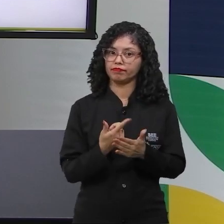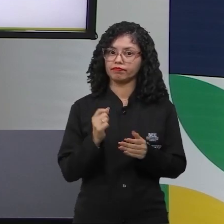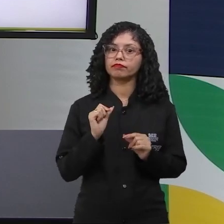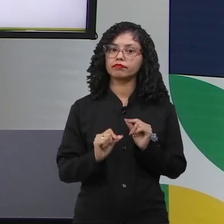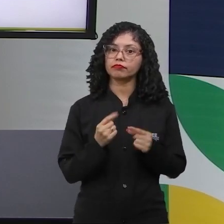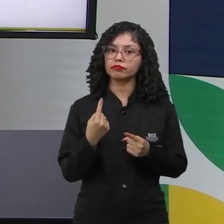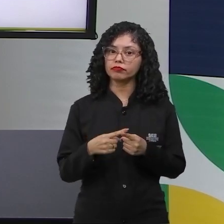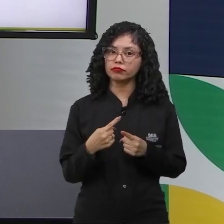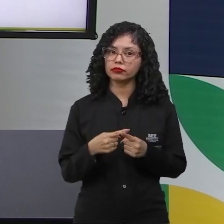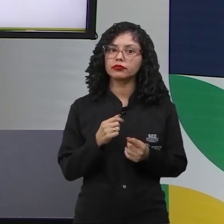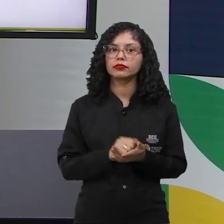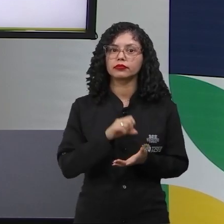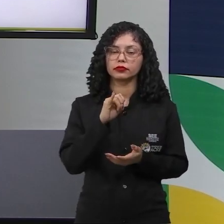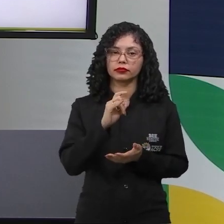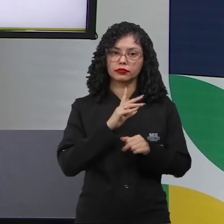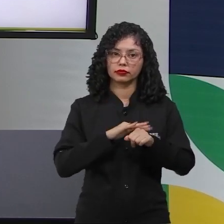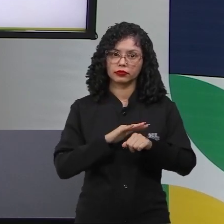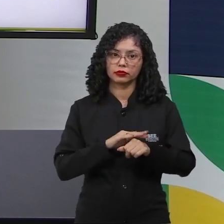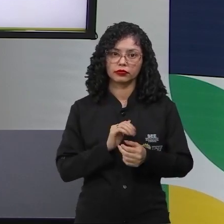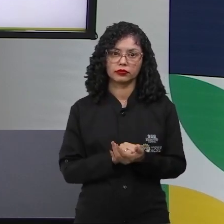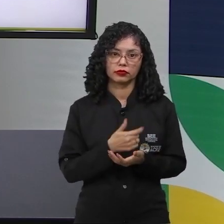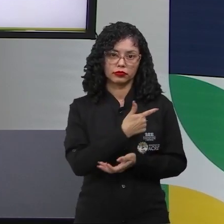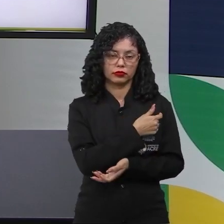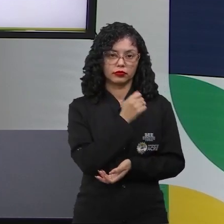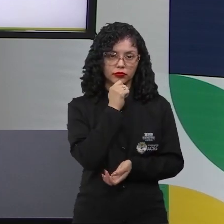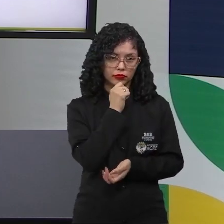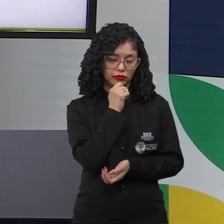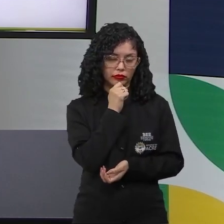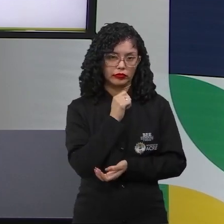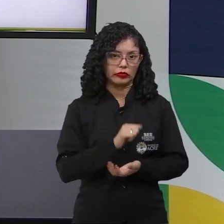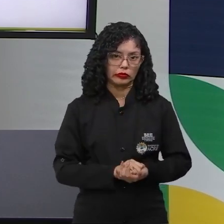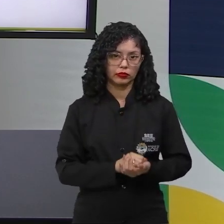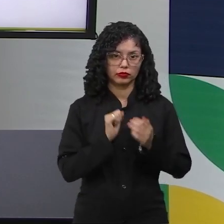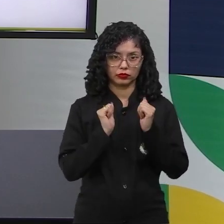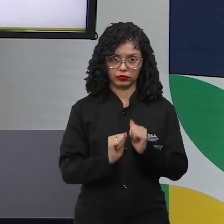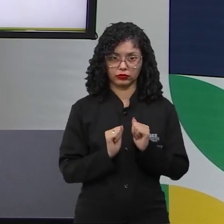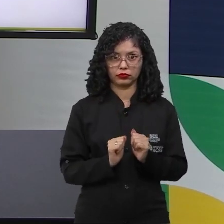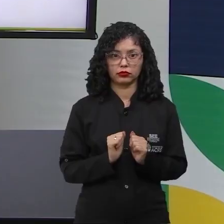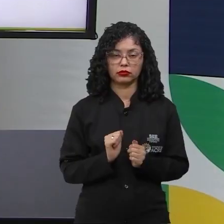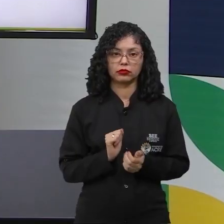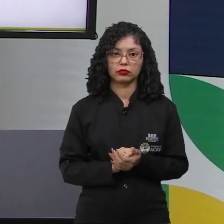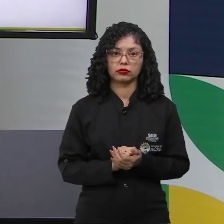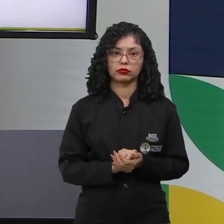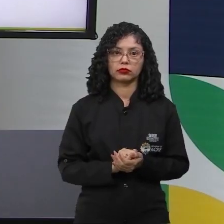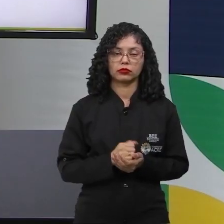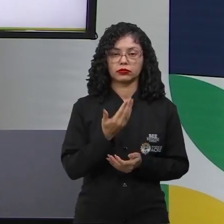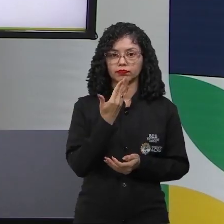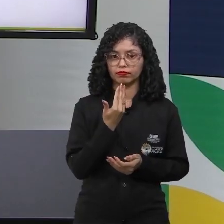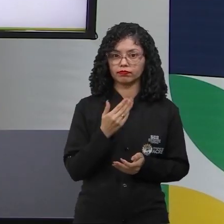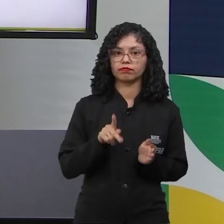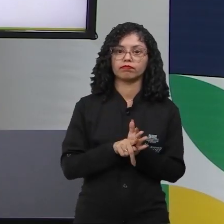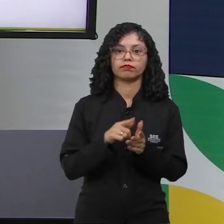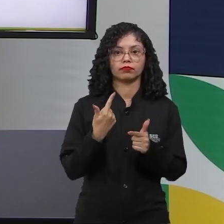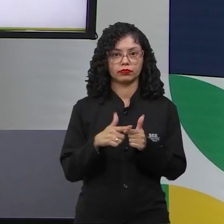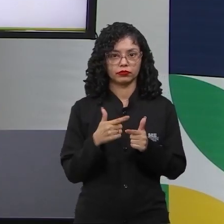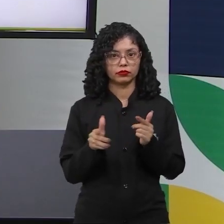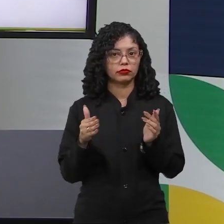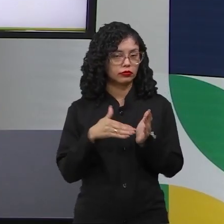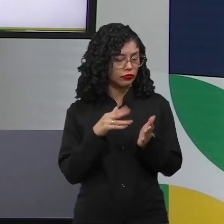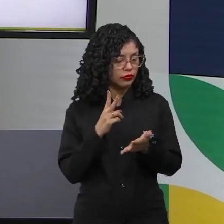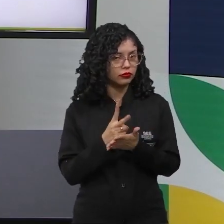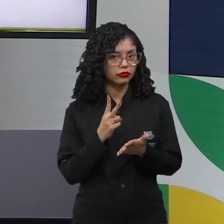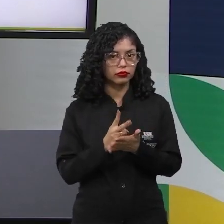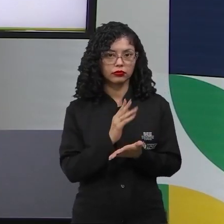isso? Por quê? Se a gente adoece, a gente não é vacinado, a gente adoece, a gente pode estar sendo internado, tendo sequelas, até